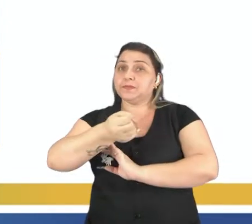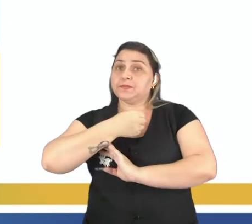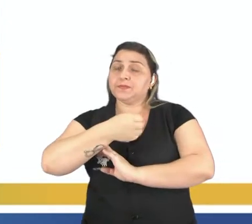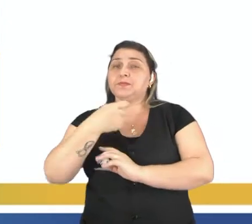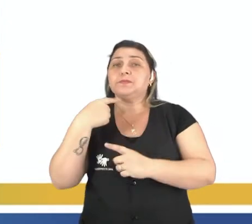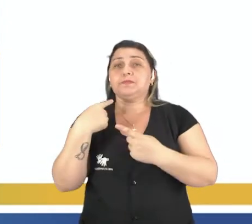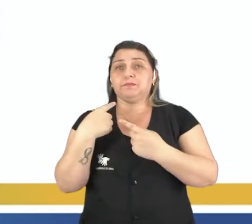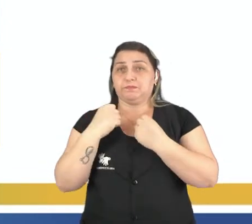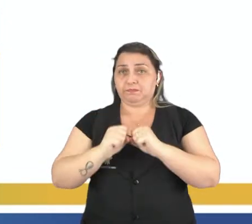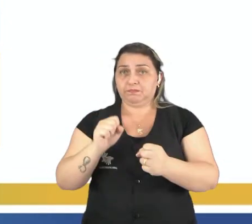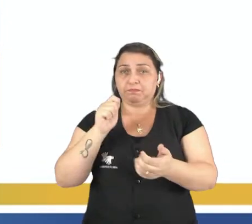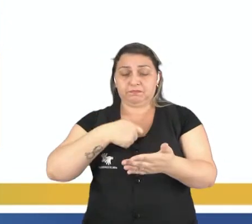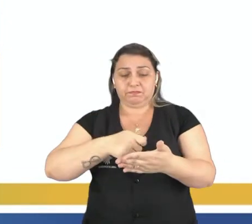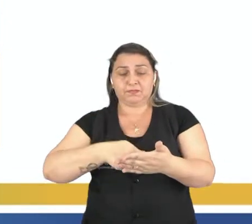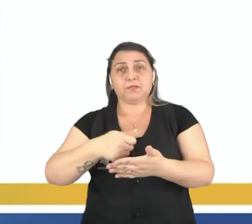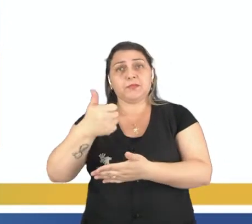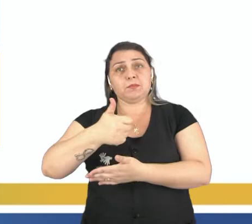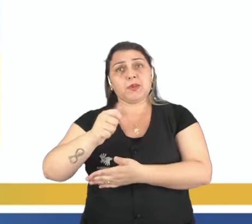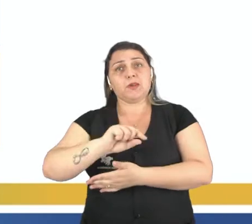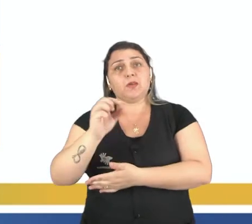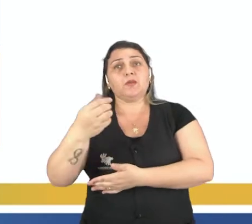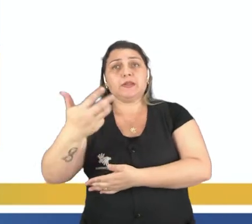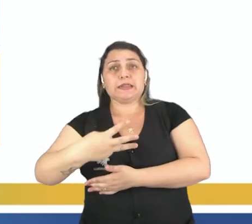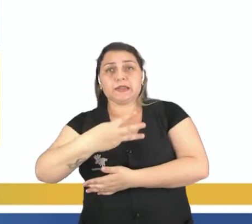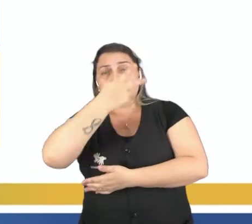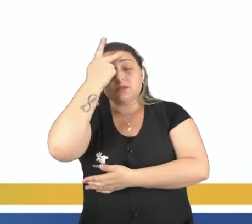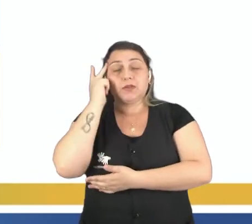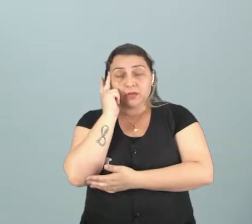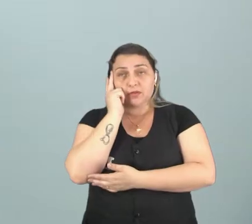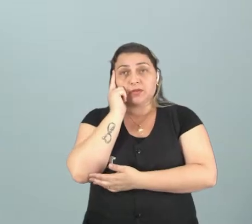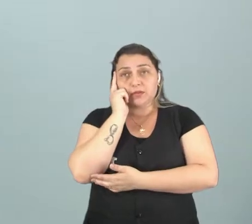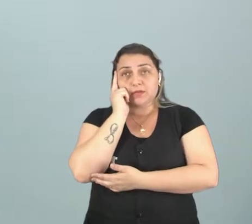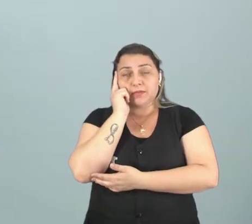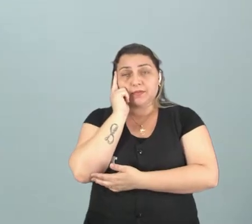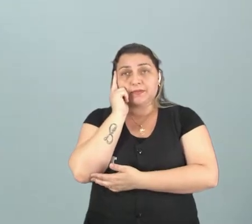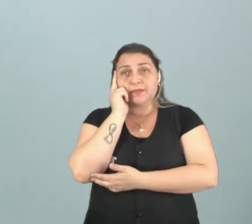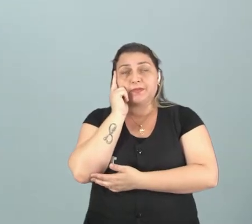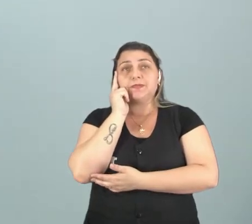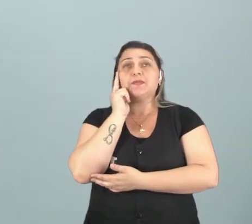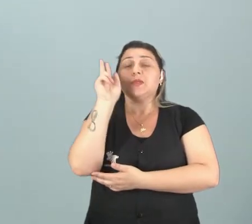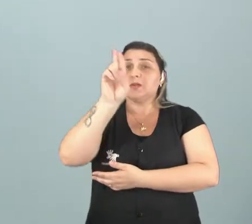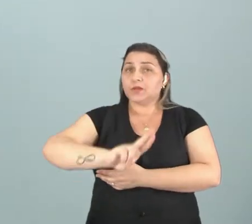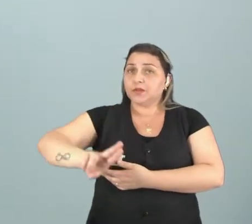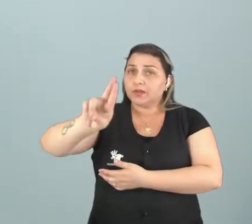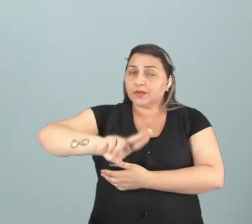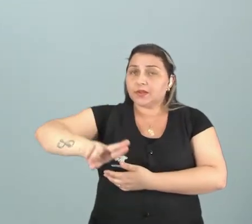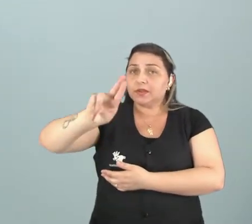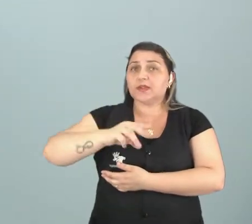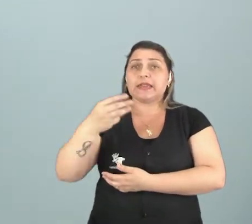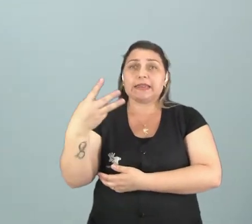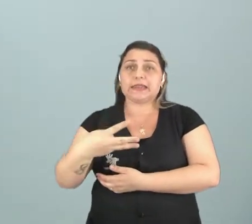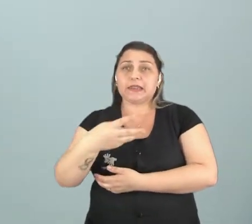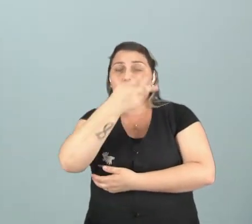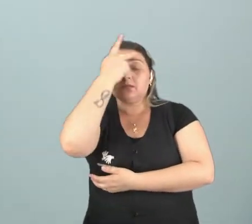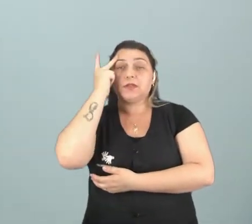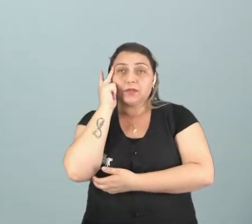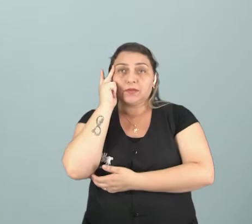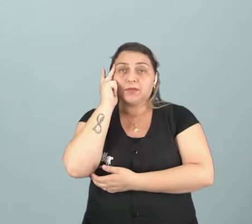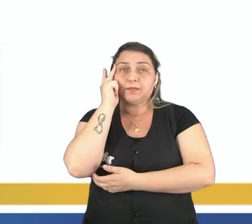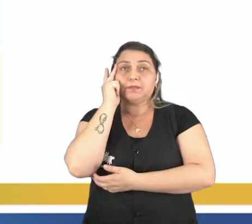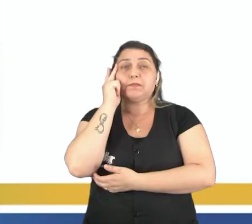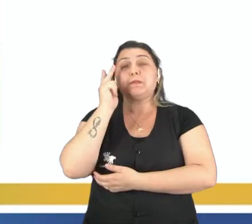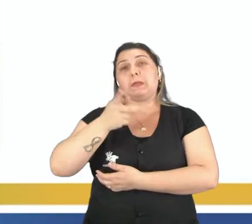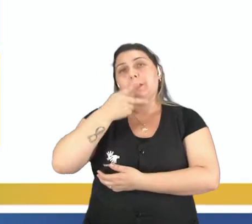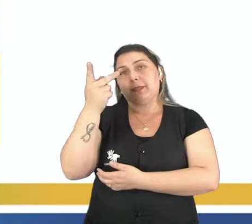pode ser escrita em primeira ou terceira pessoa. No caso dessa reportagem, foi utilizada a terceira pessoa,